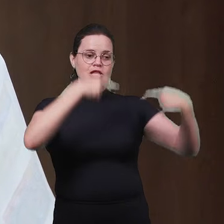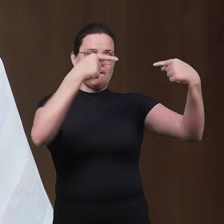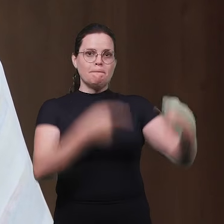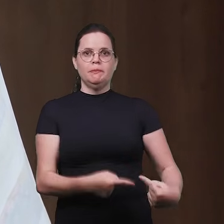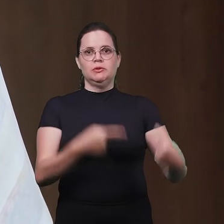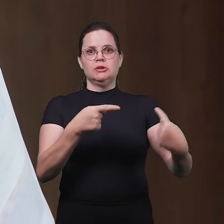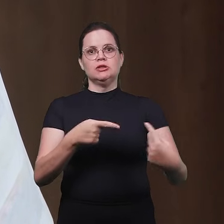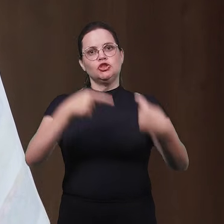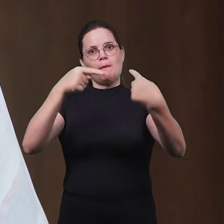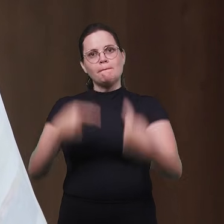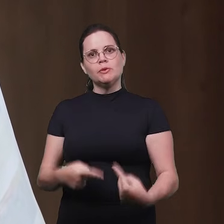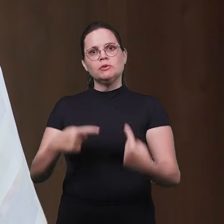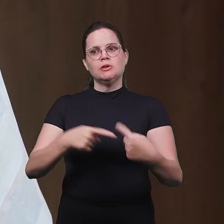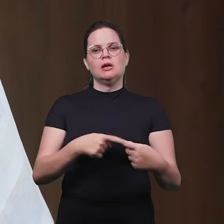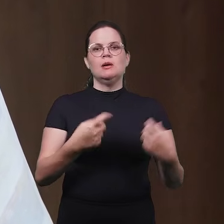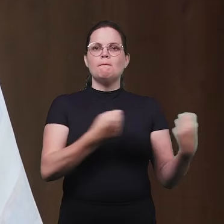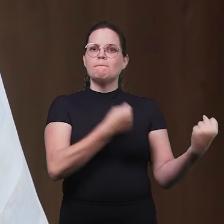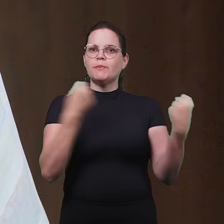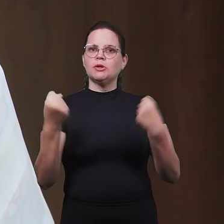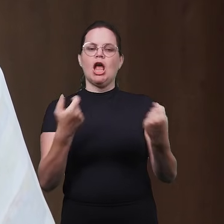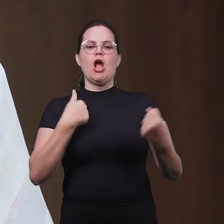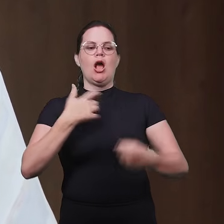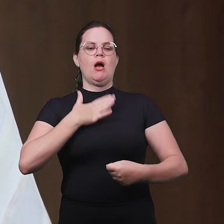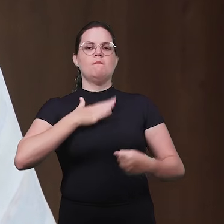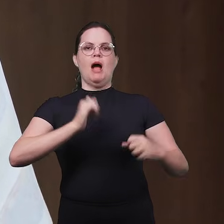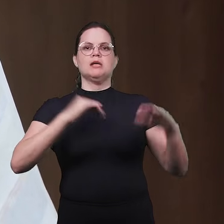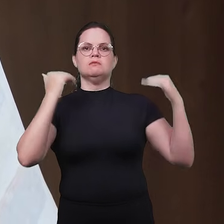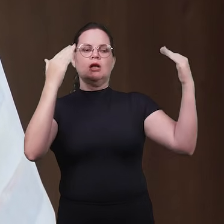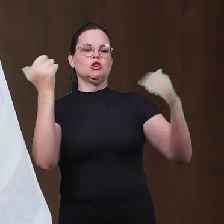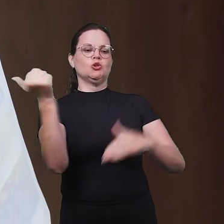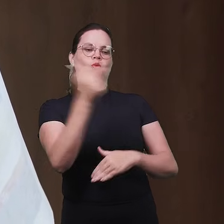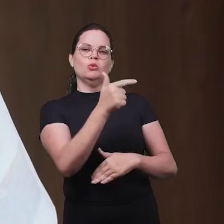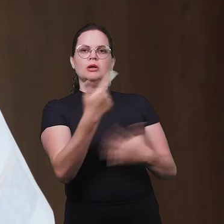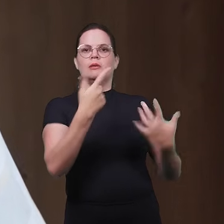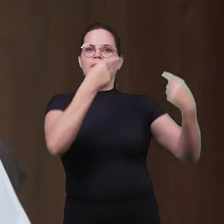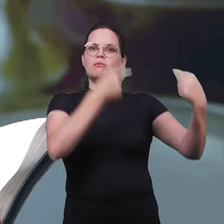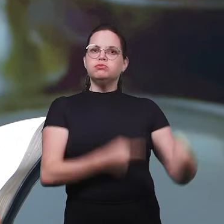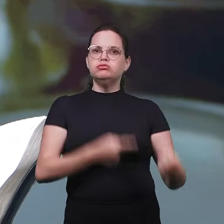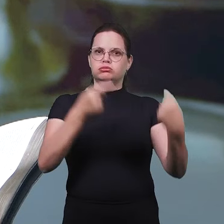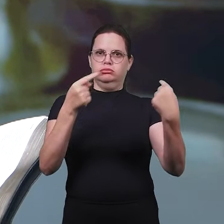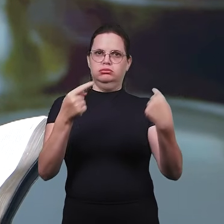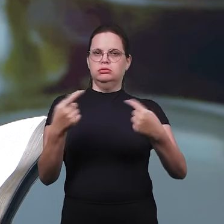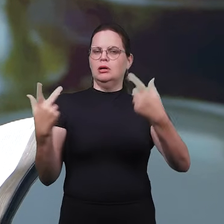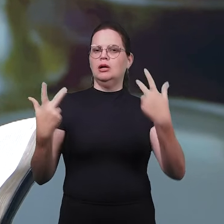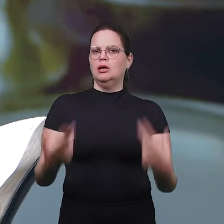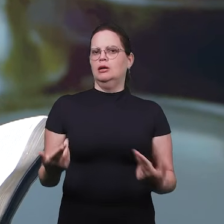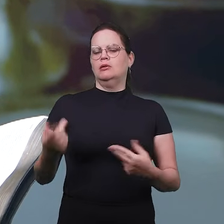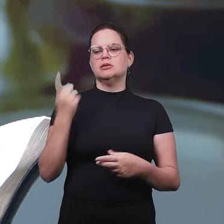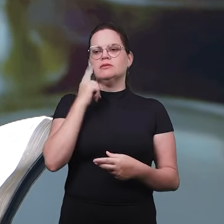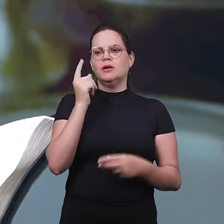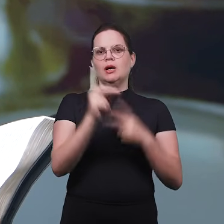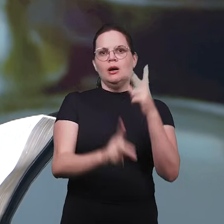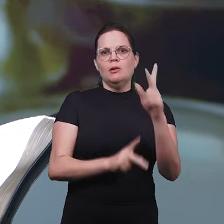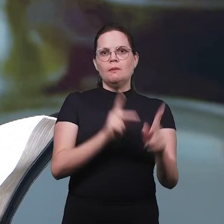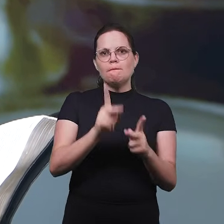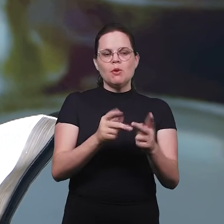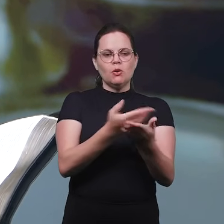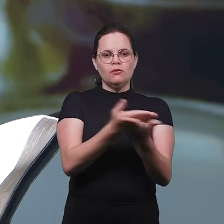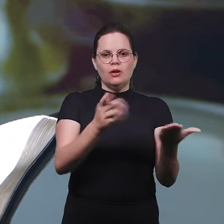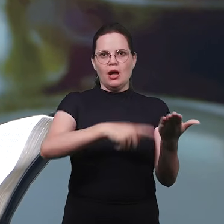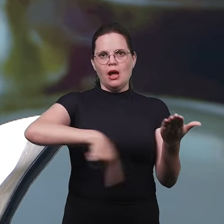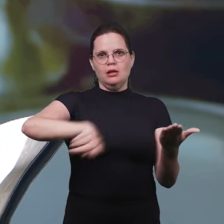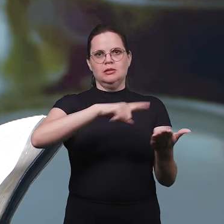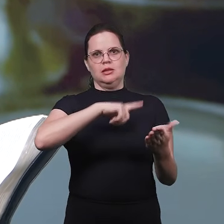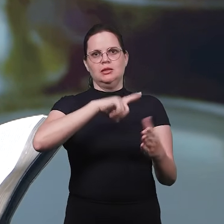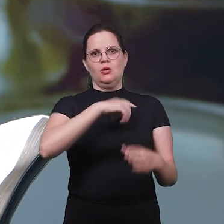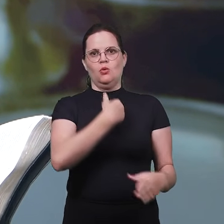são disputas, né? Disputas por poder, né? Você citou estabelecimento de um povo de